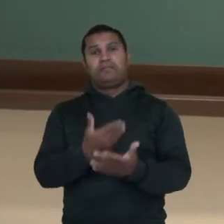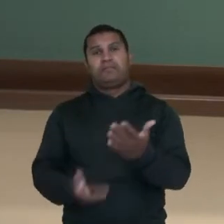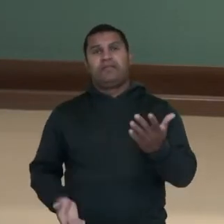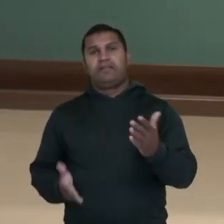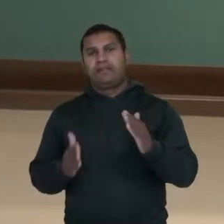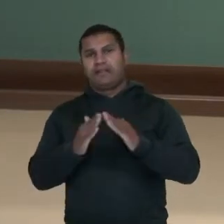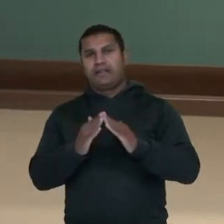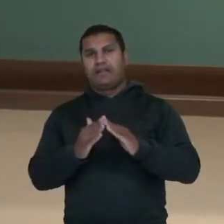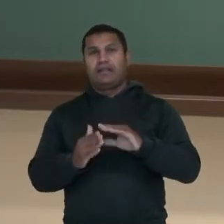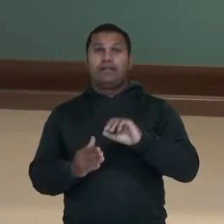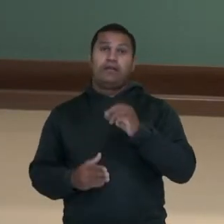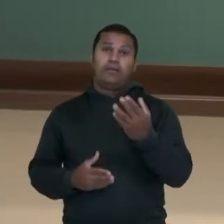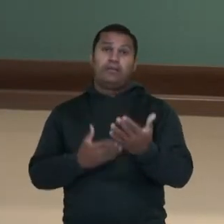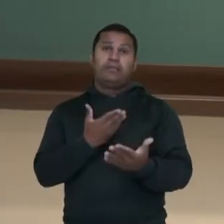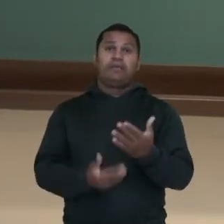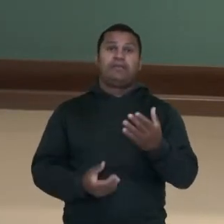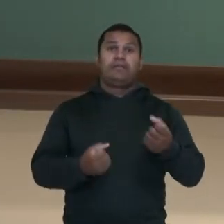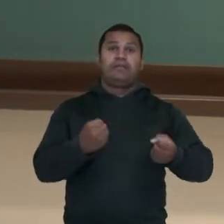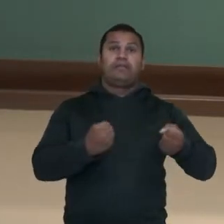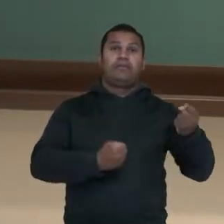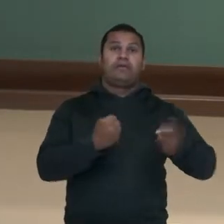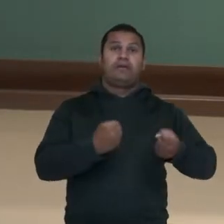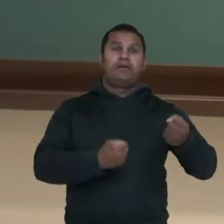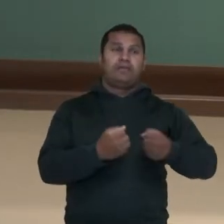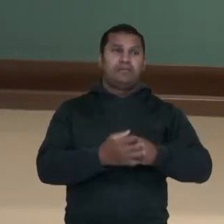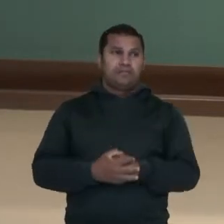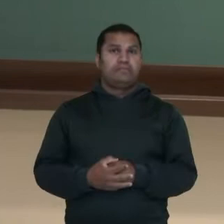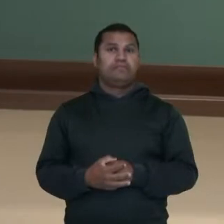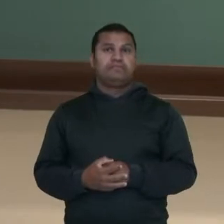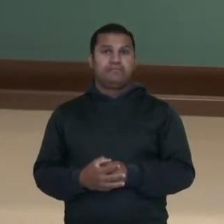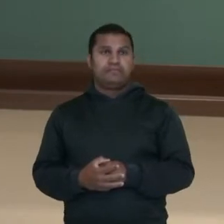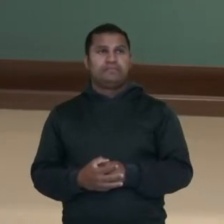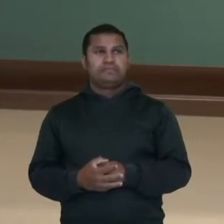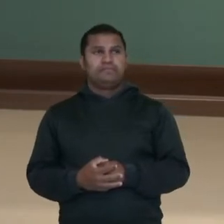casa ou perder o carro, certo?